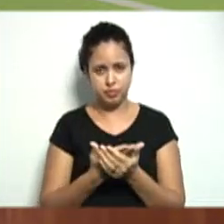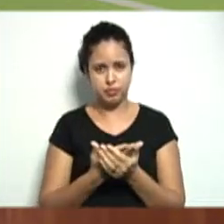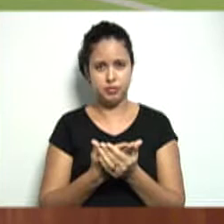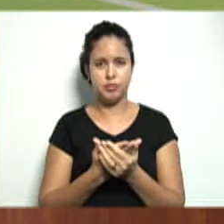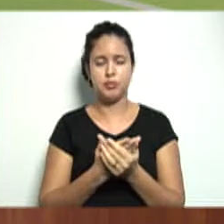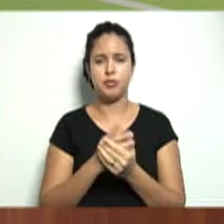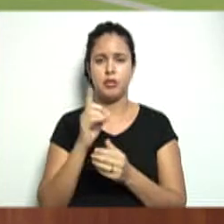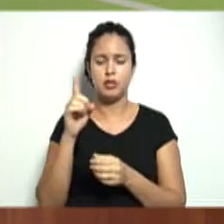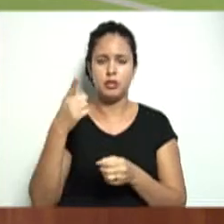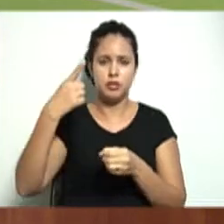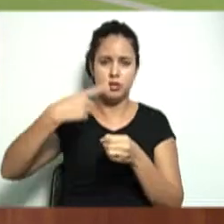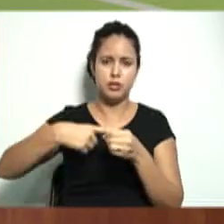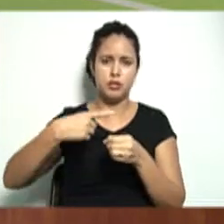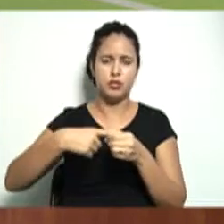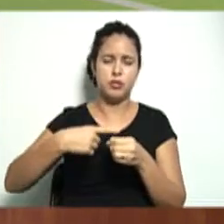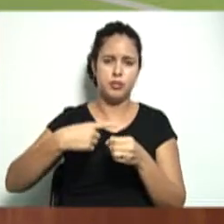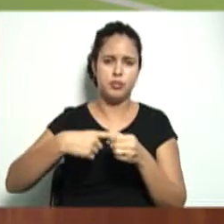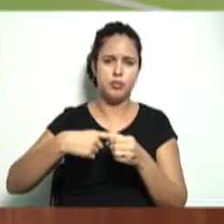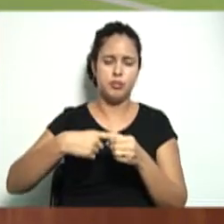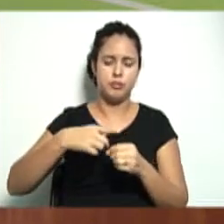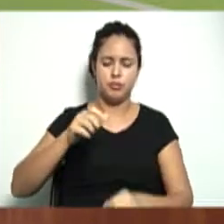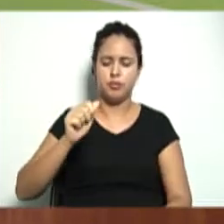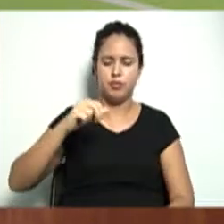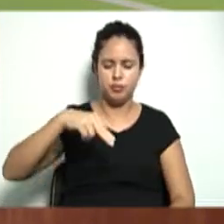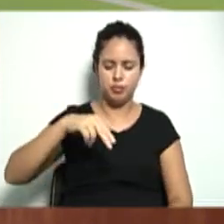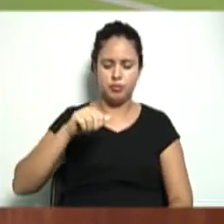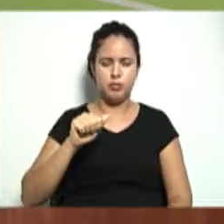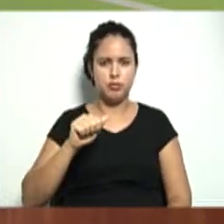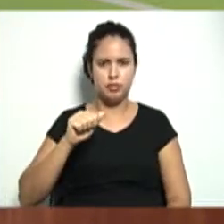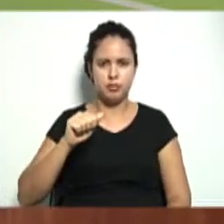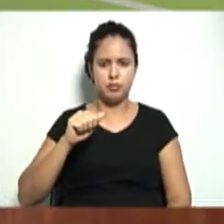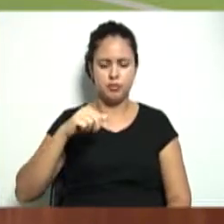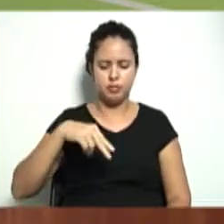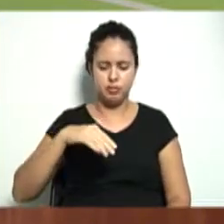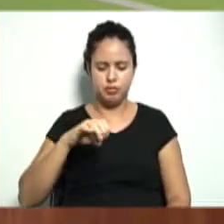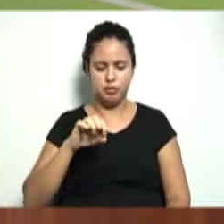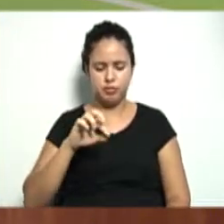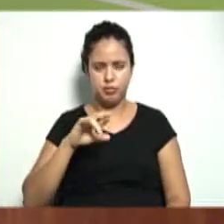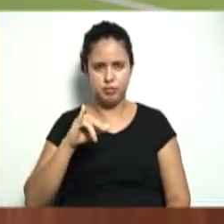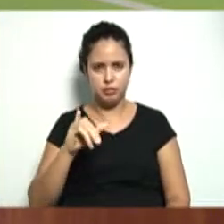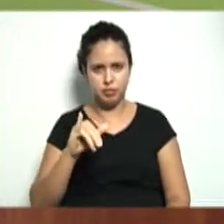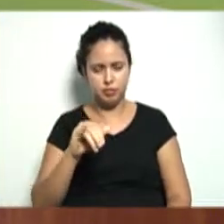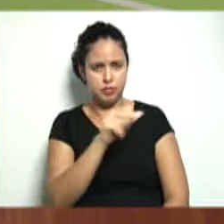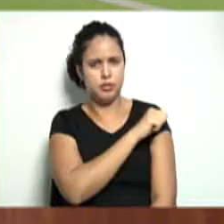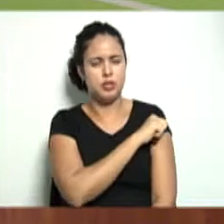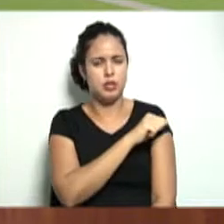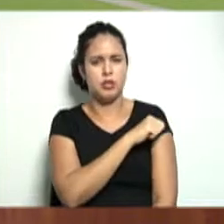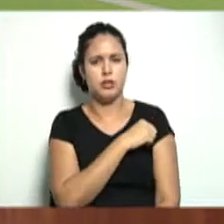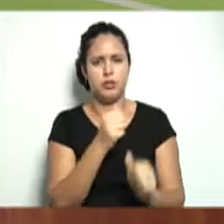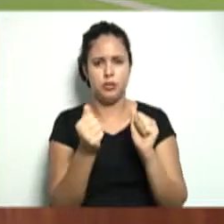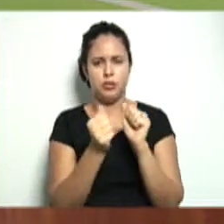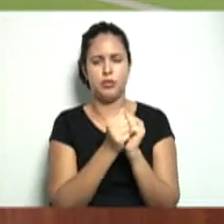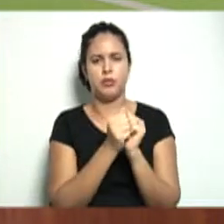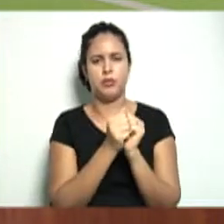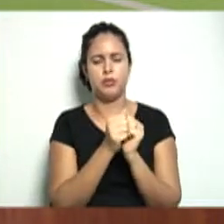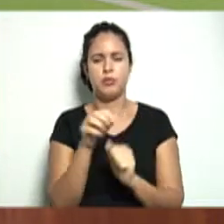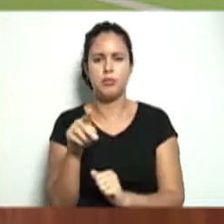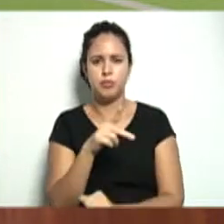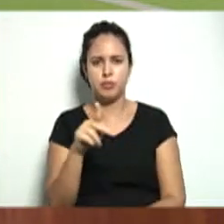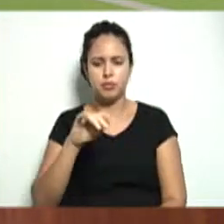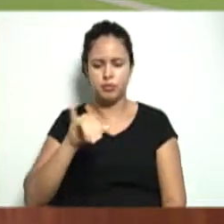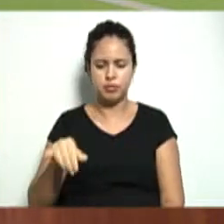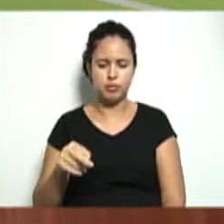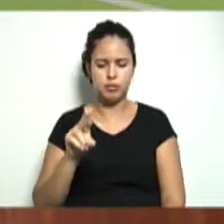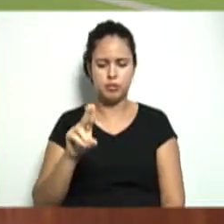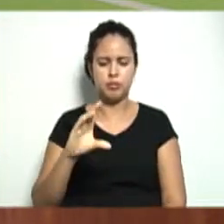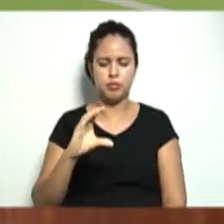Ana Nery, o professor Justino, os estudantes lá da escola Ana Nery com a professora Juscelie, lá de Alta